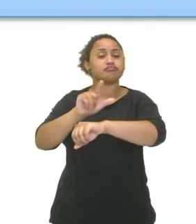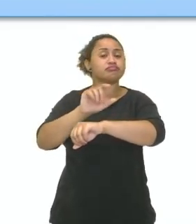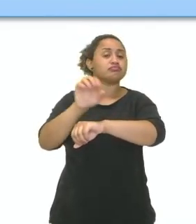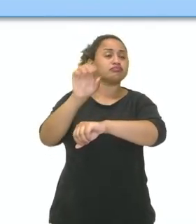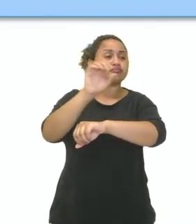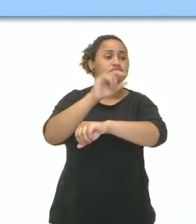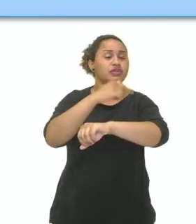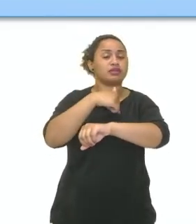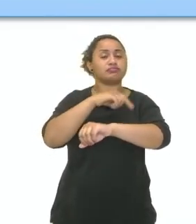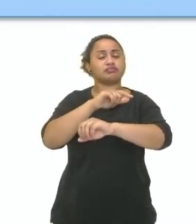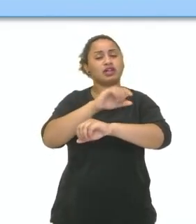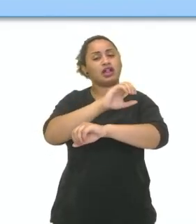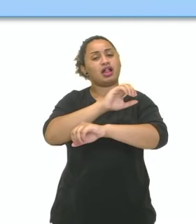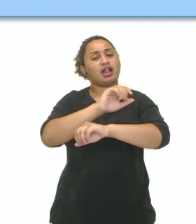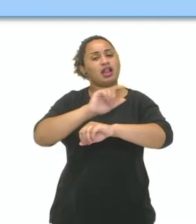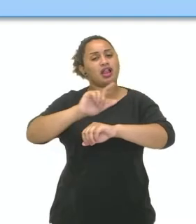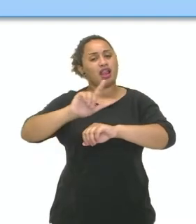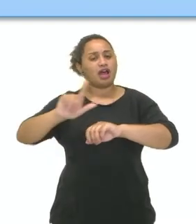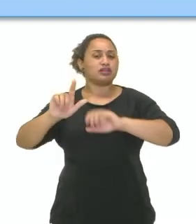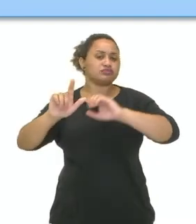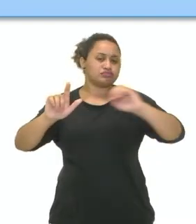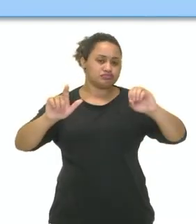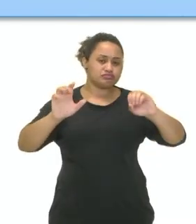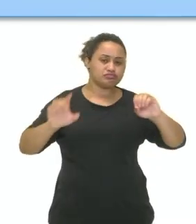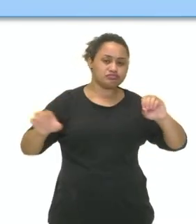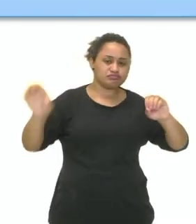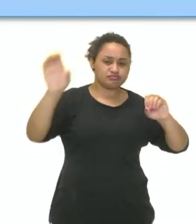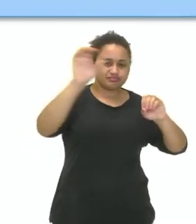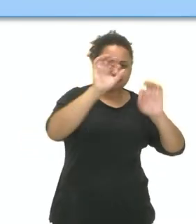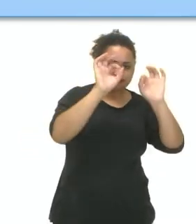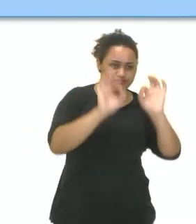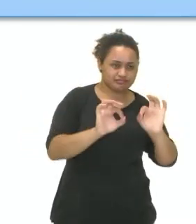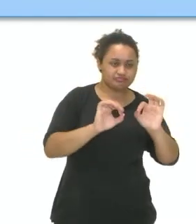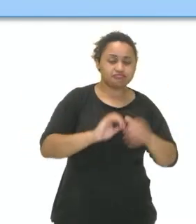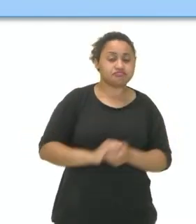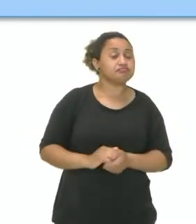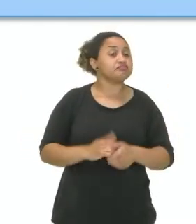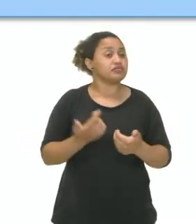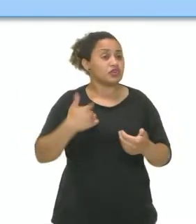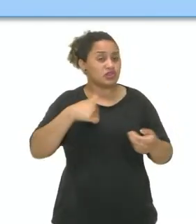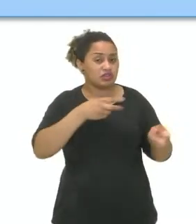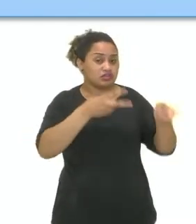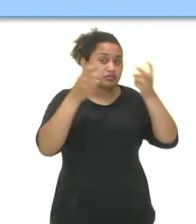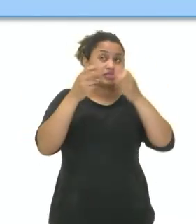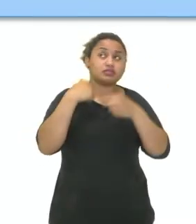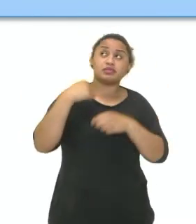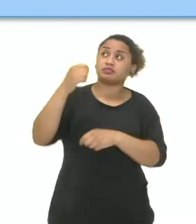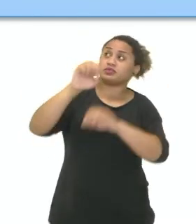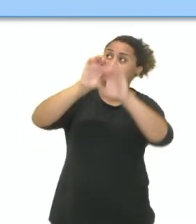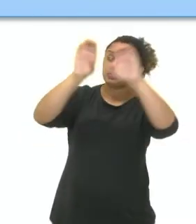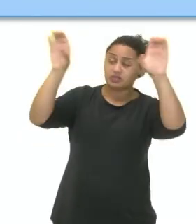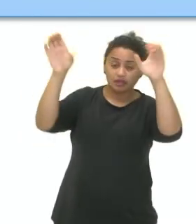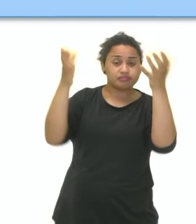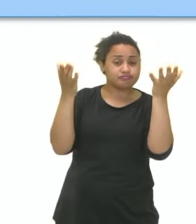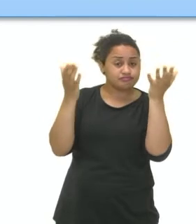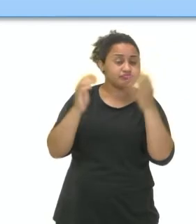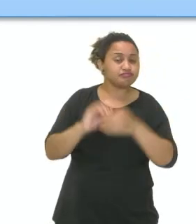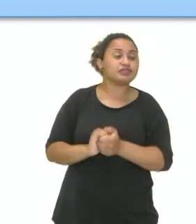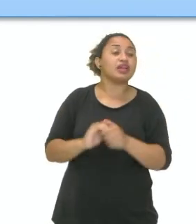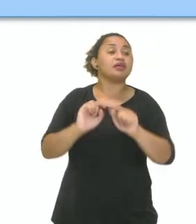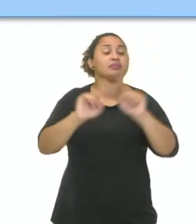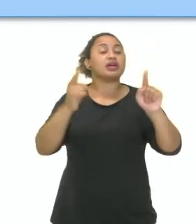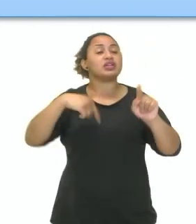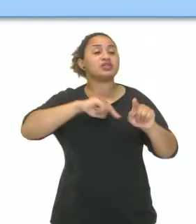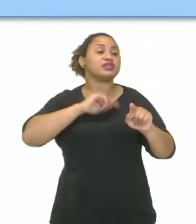Sol nasce no leste e se move para o oeste, é isso? Não é isso que nós observamos no céu? Mas sabemos por meio